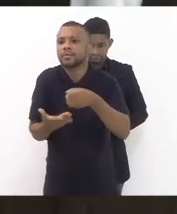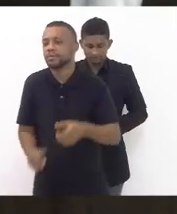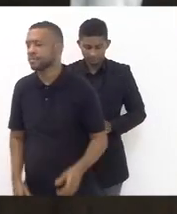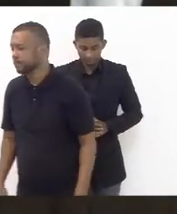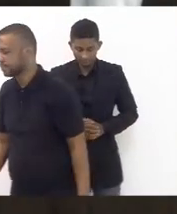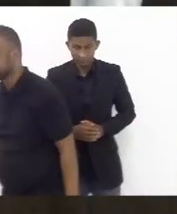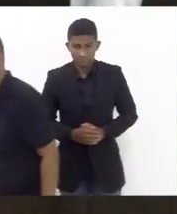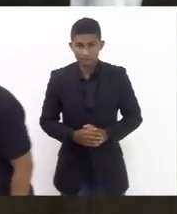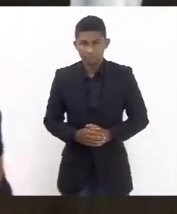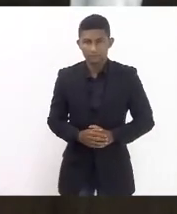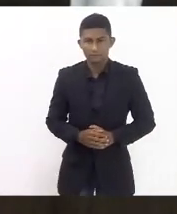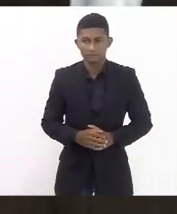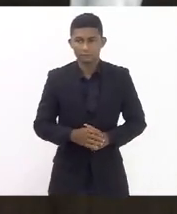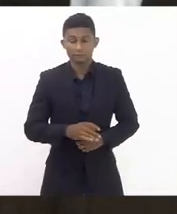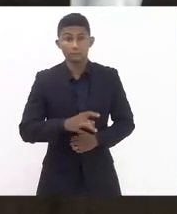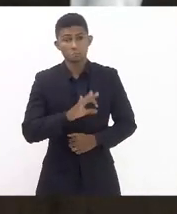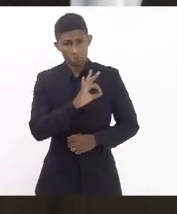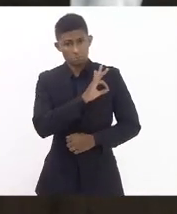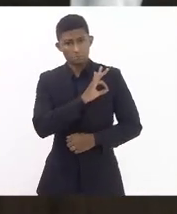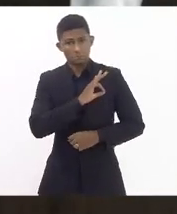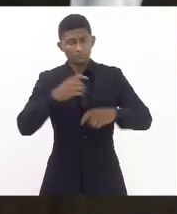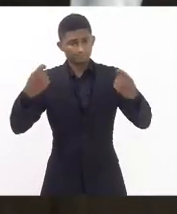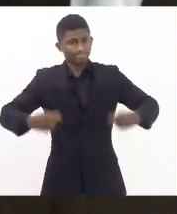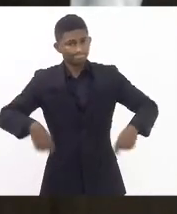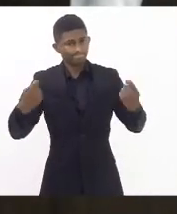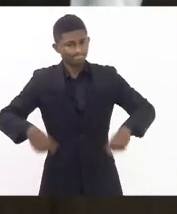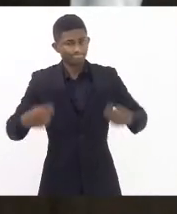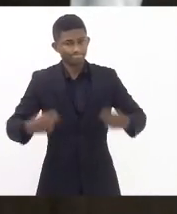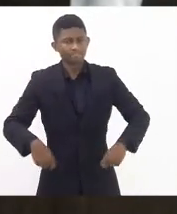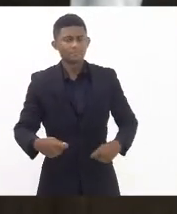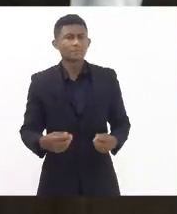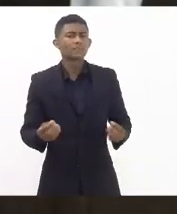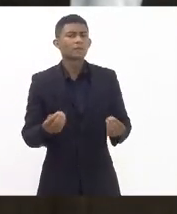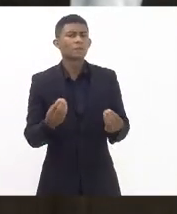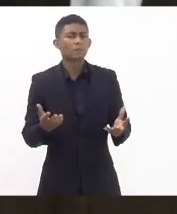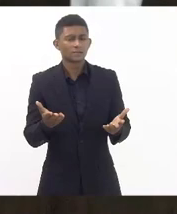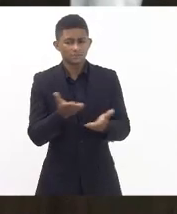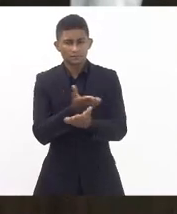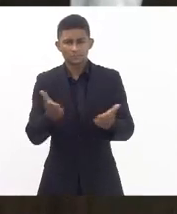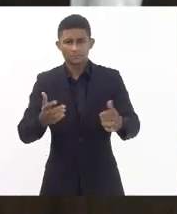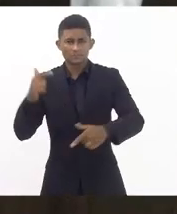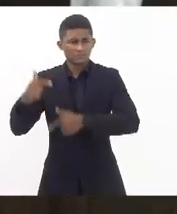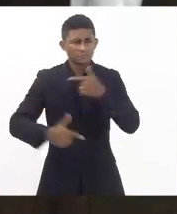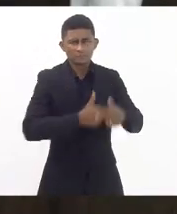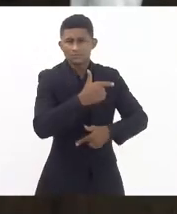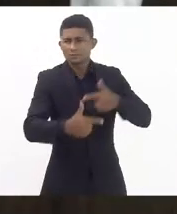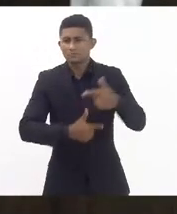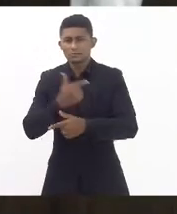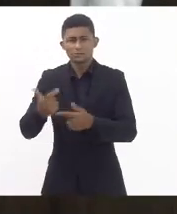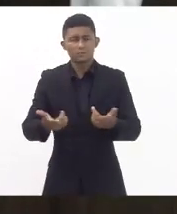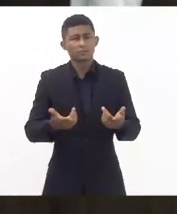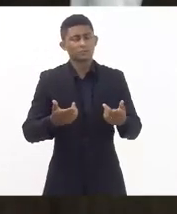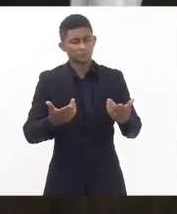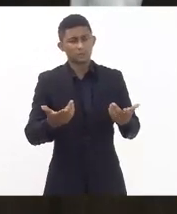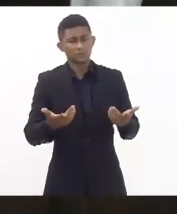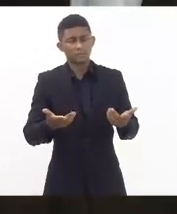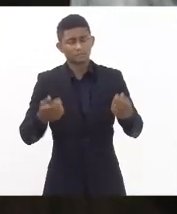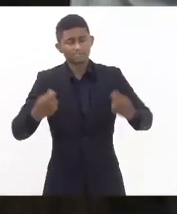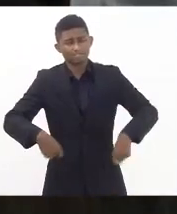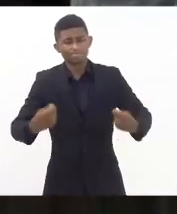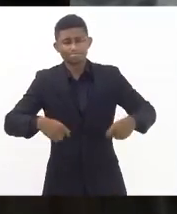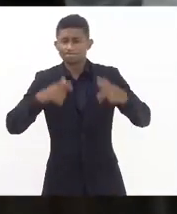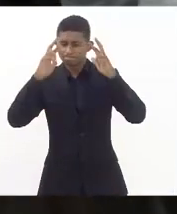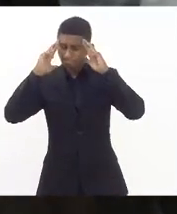policiais precisam ter para que a sua dignidade trabalhista e humana seja respeitada. Então,